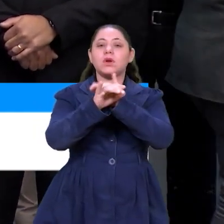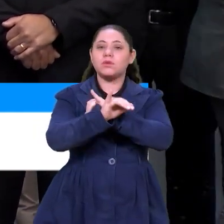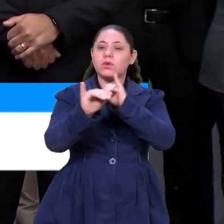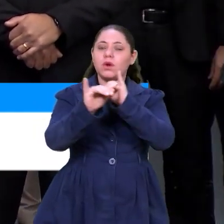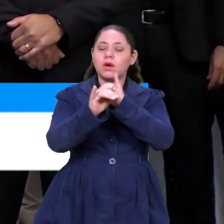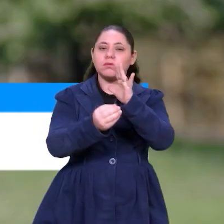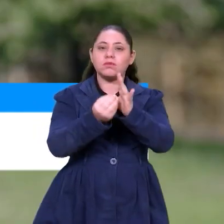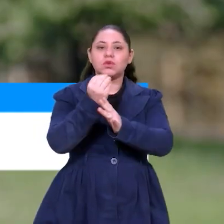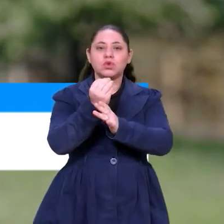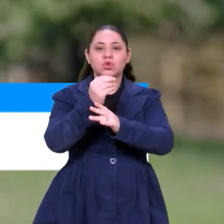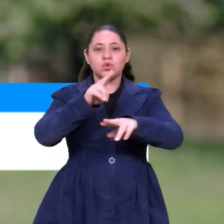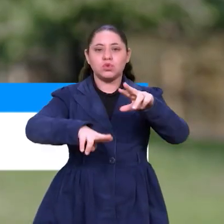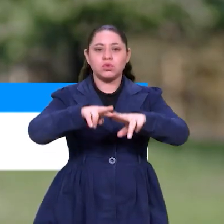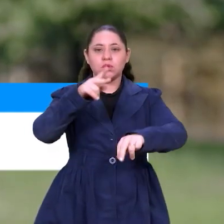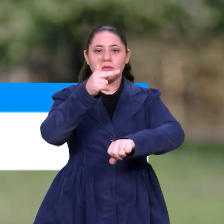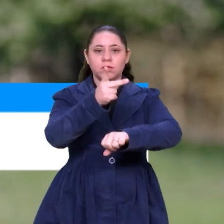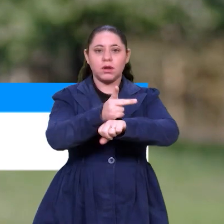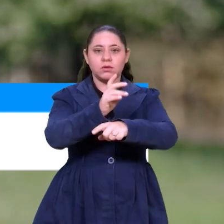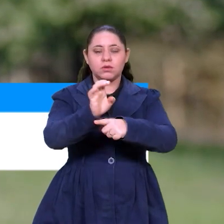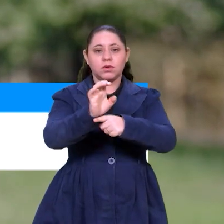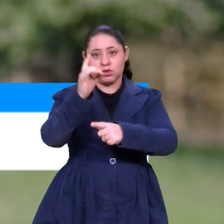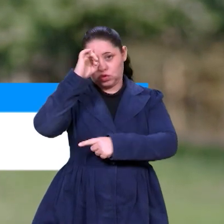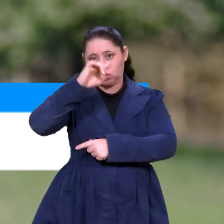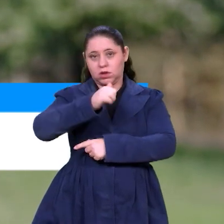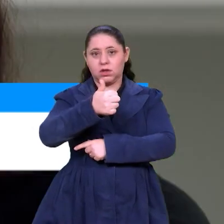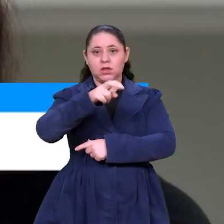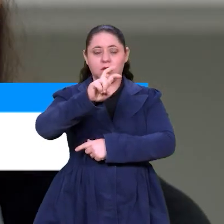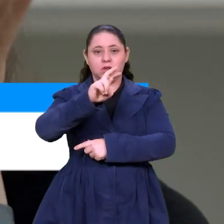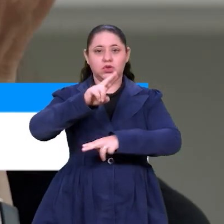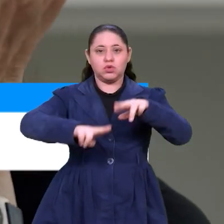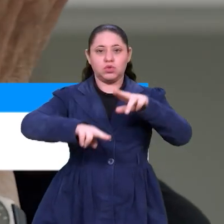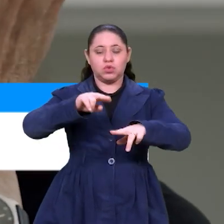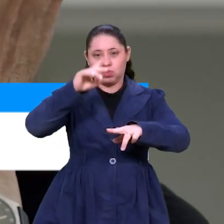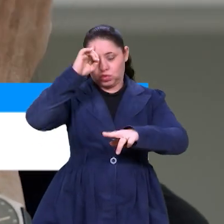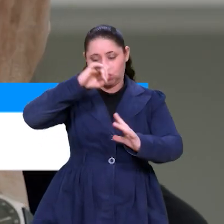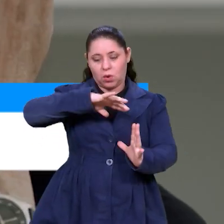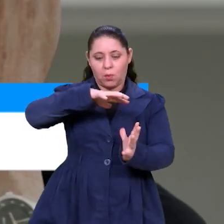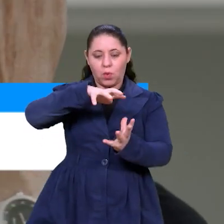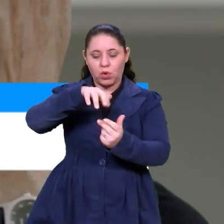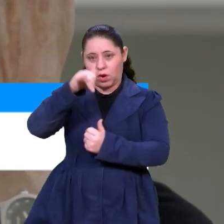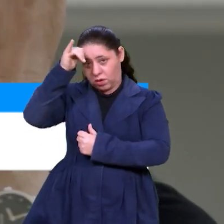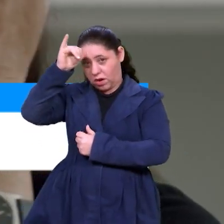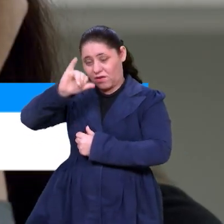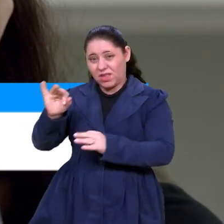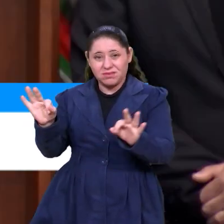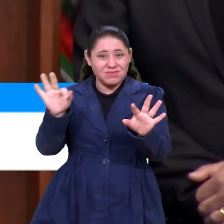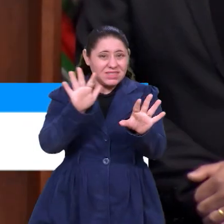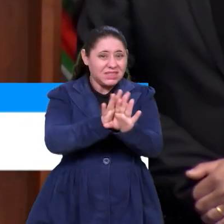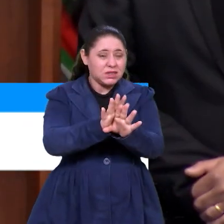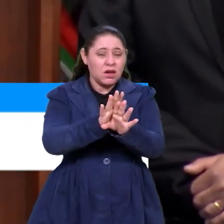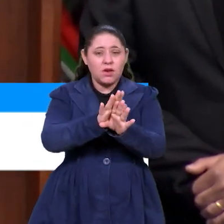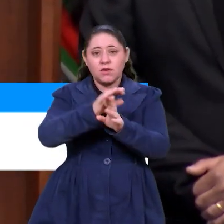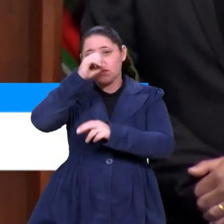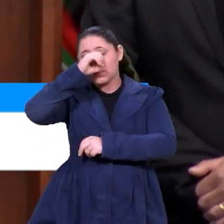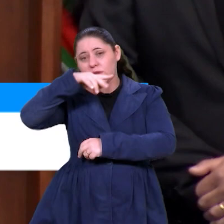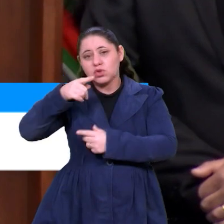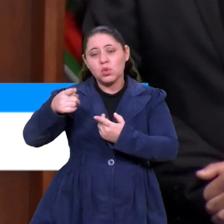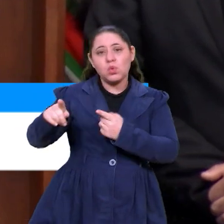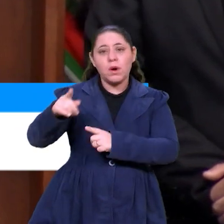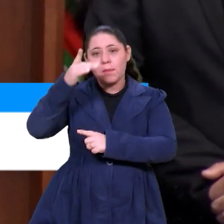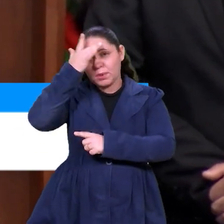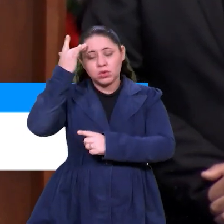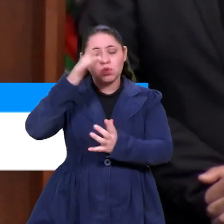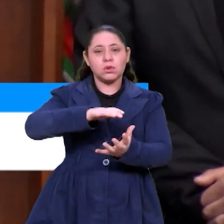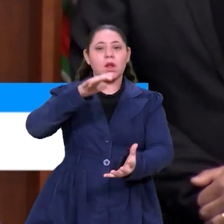Prata no Estado. Dia 15 de junho é o Dia Mundial de Combate à Violência contra a Pessoa Idosa. A data também foi